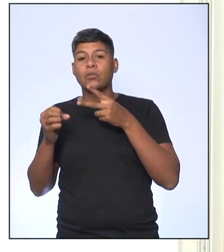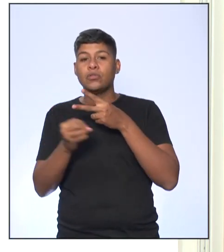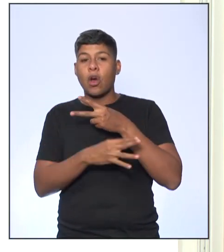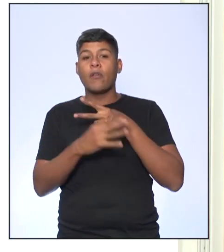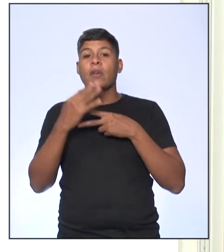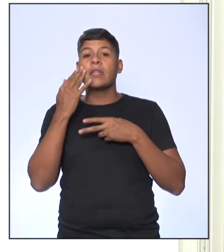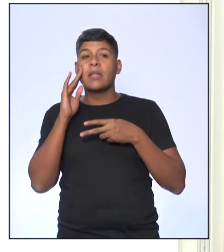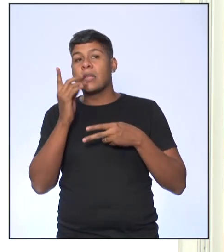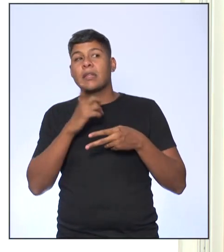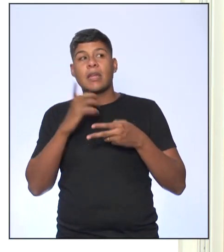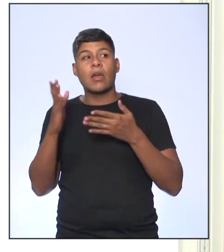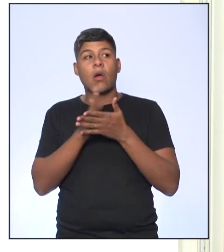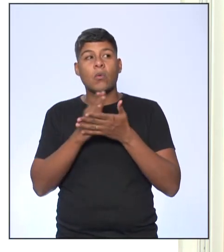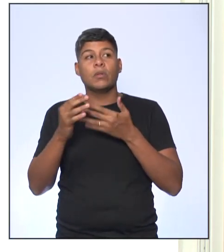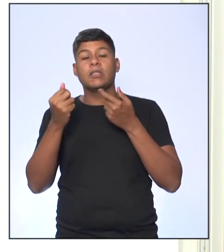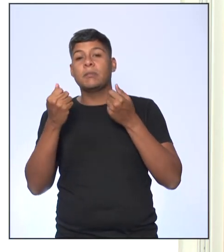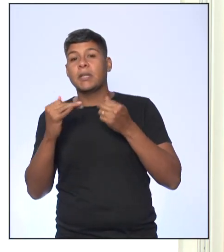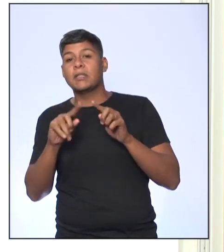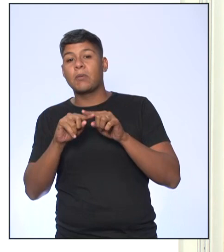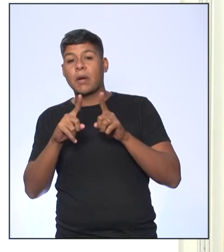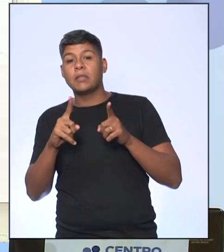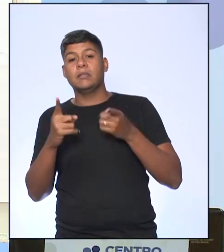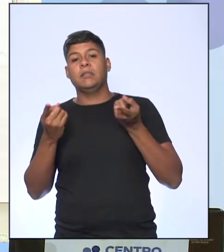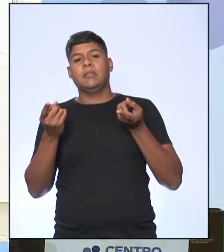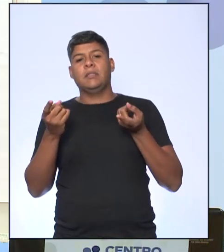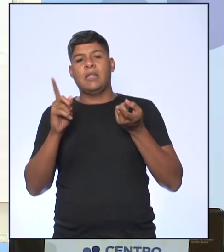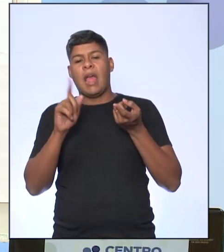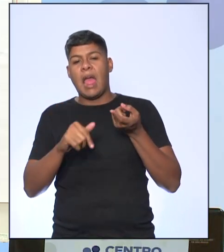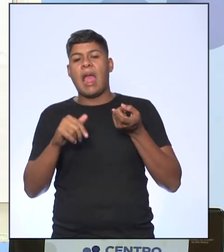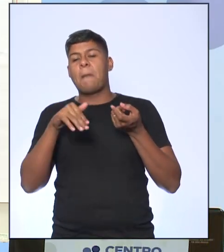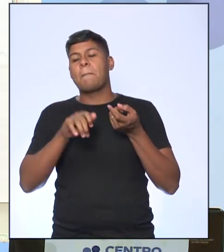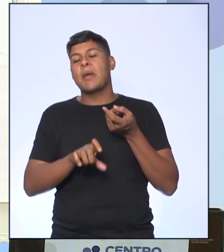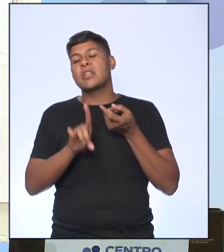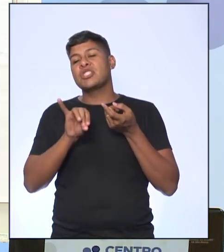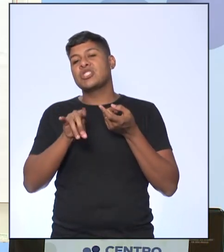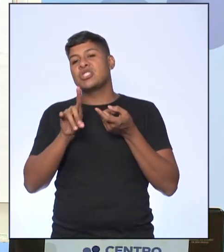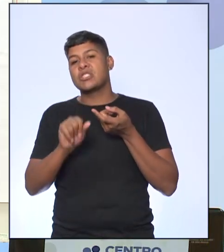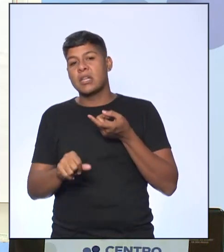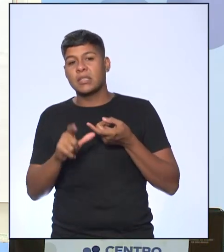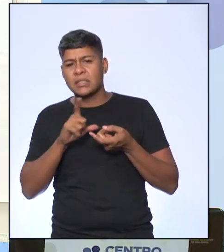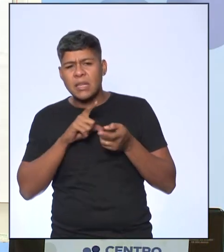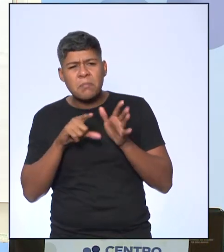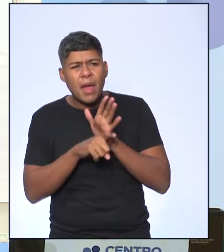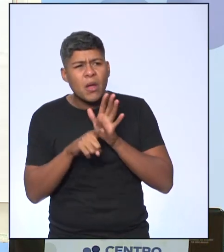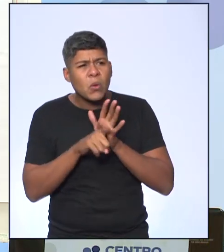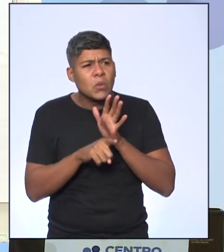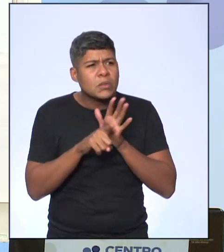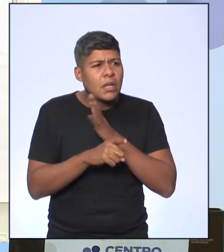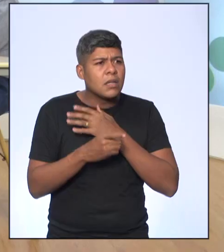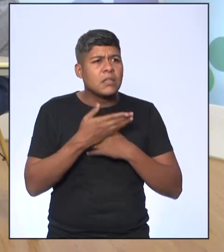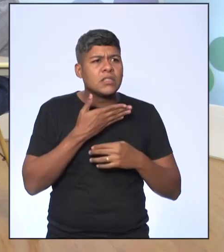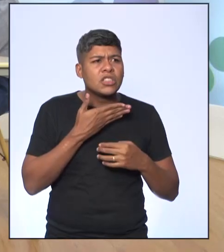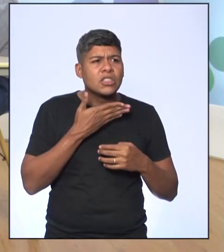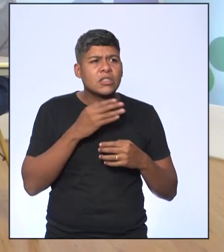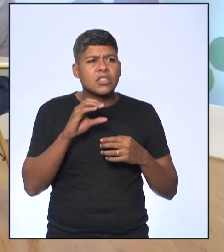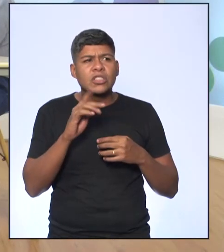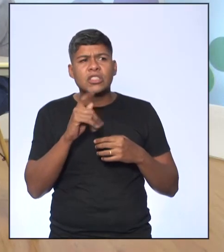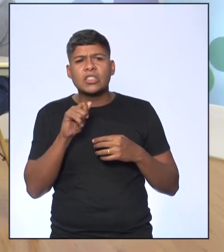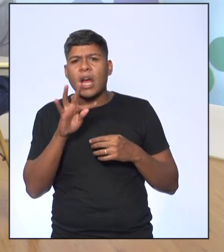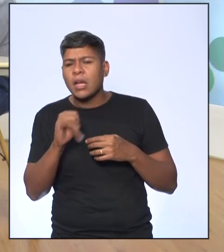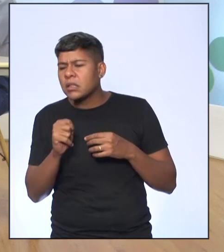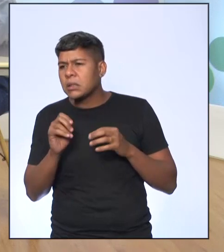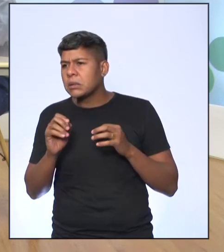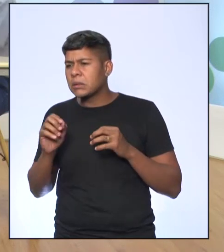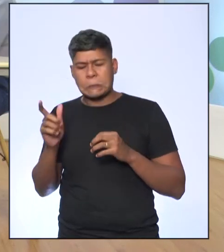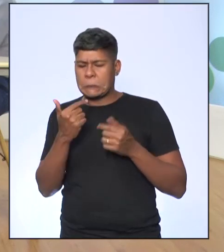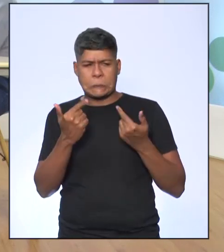entender que eles têm algumas definições, mas é basicamente essa medida, né? Alguma pergunta no chat, alguma coisa? Não, até o momento